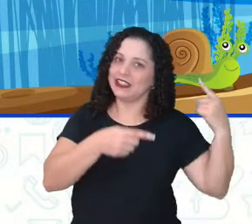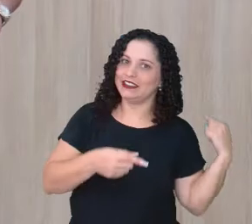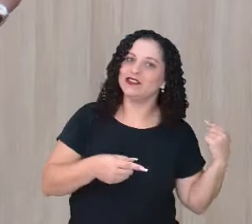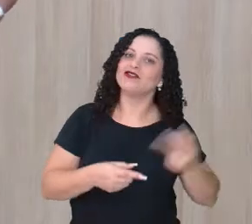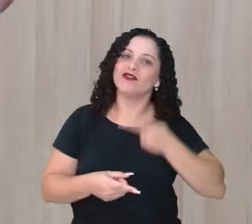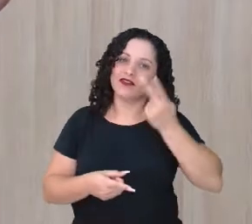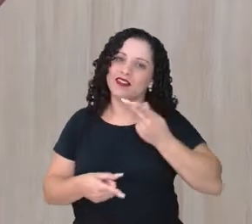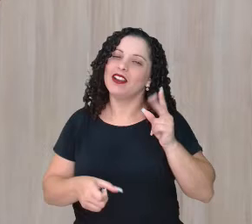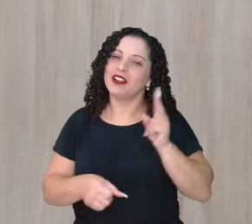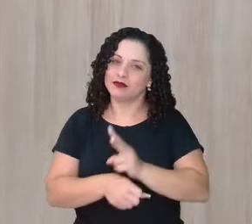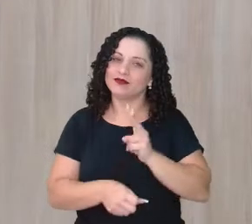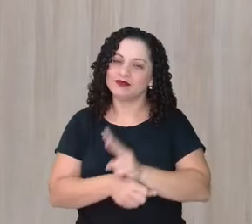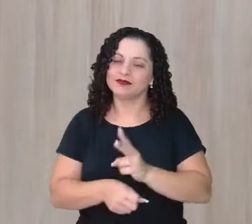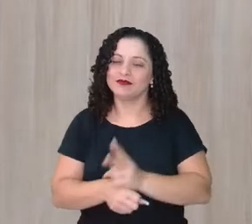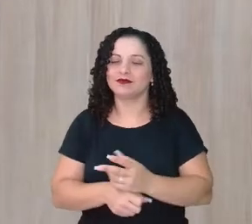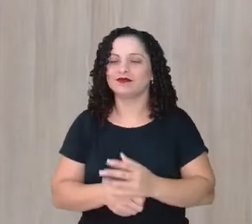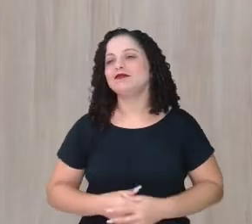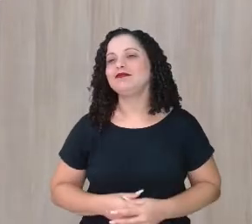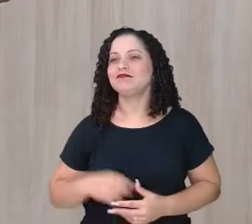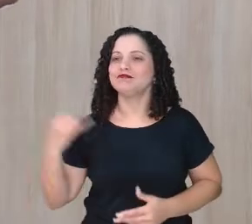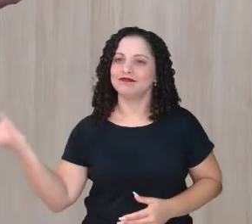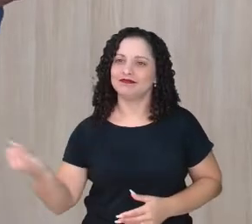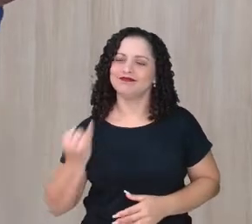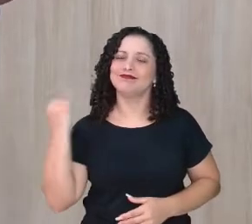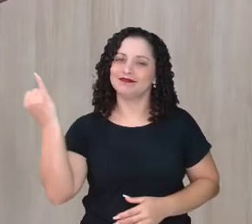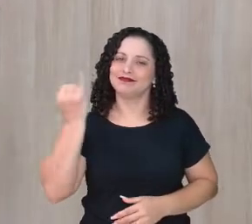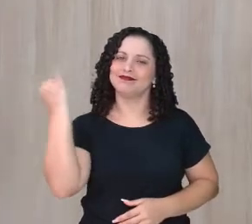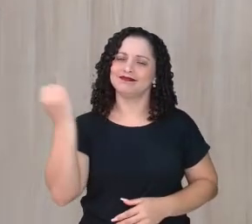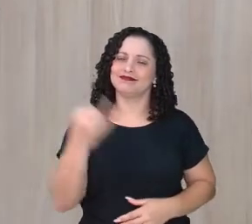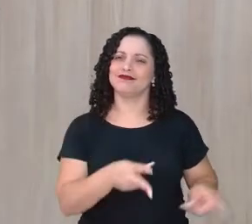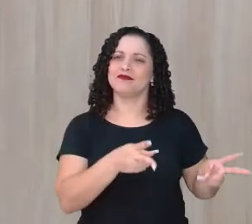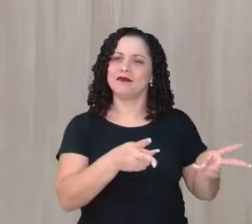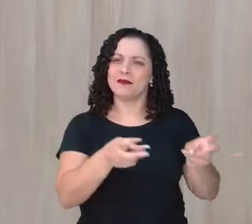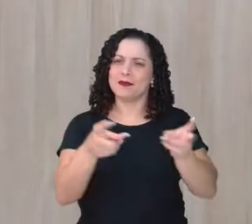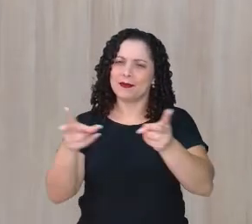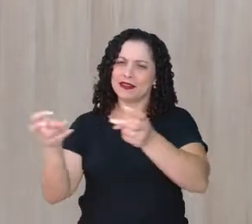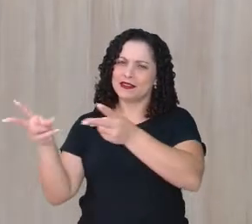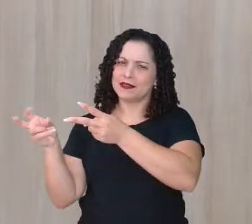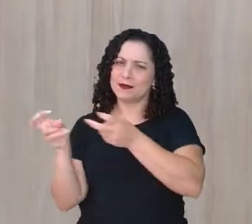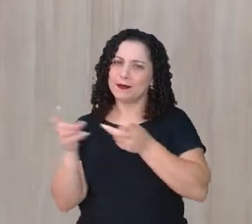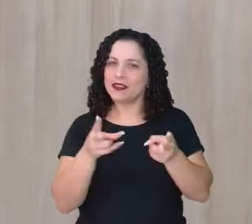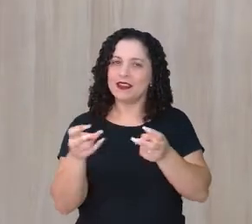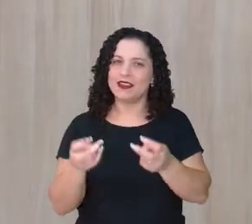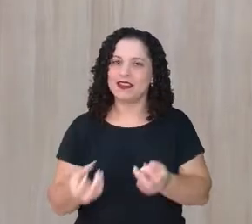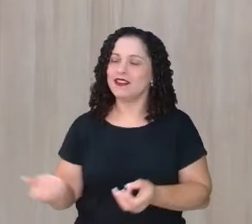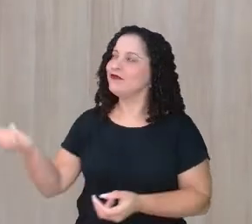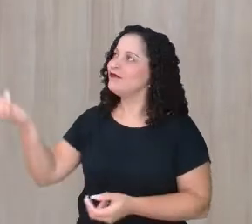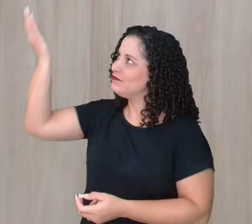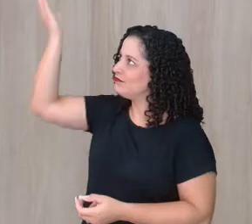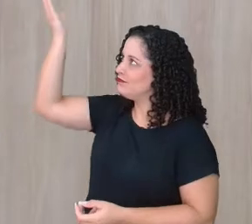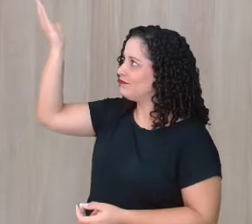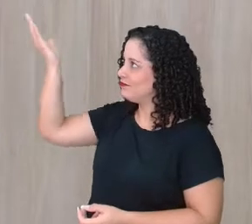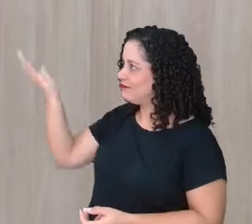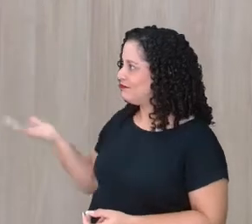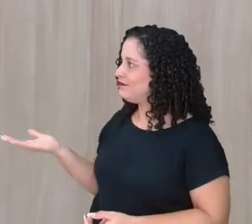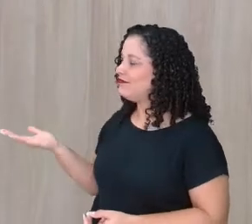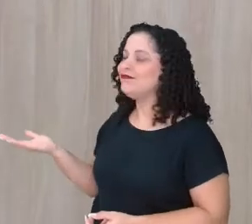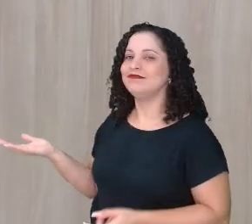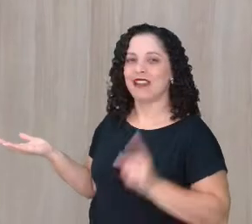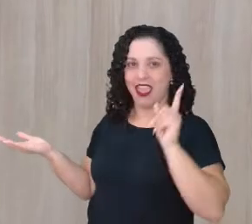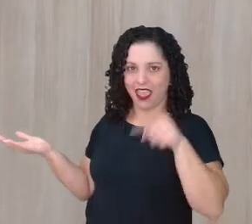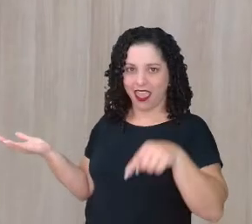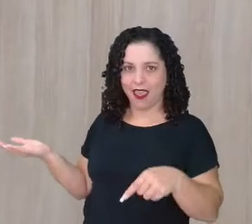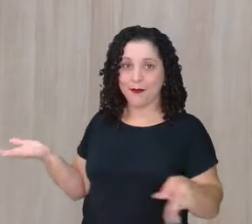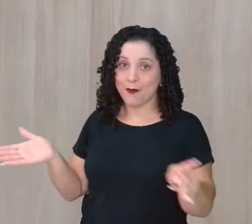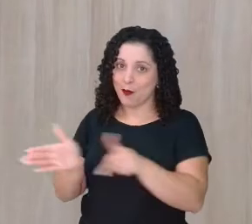questão aí do cuidado. Então, é muito importante a gente perceber que tudo isso que está aí forma esse